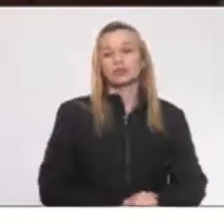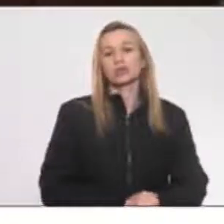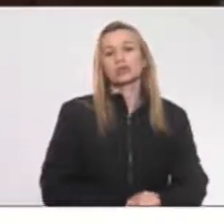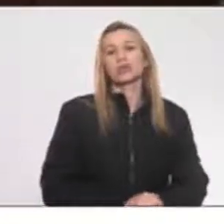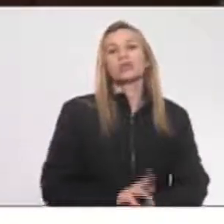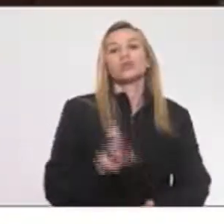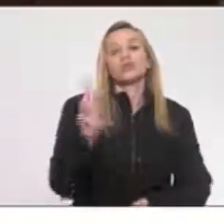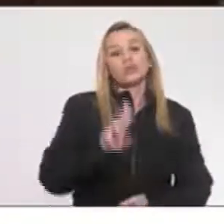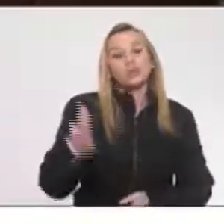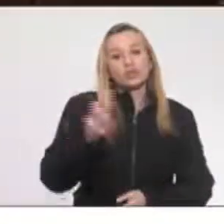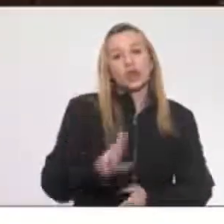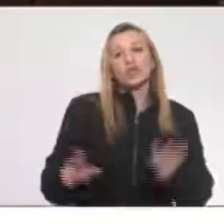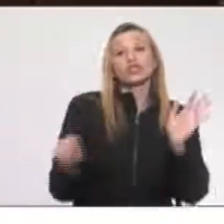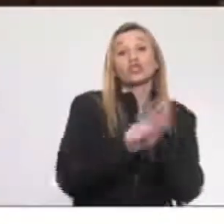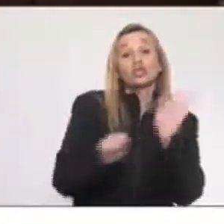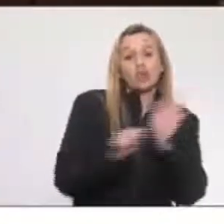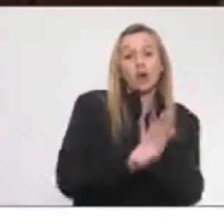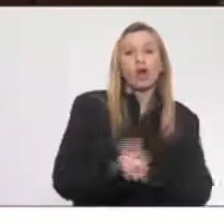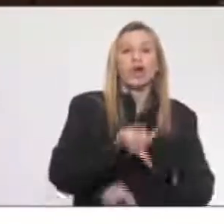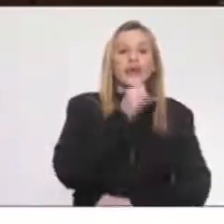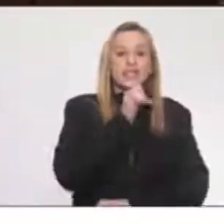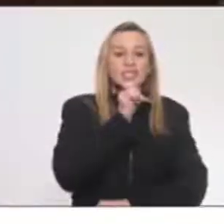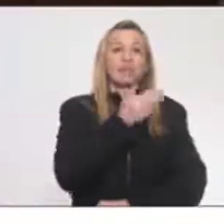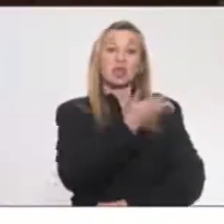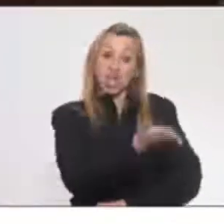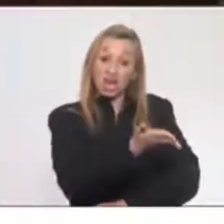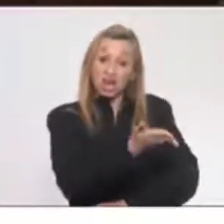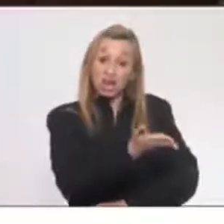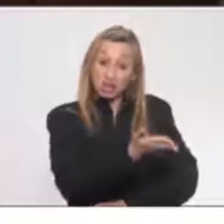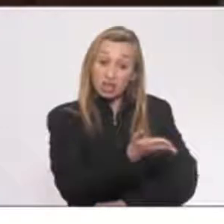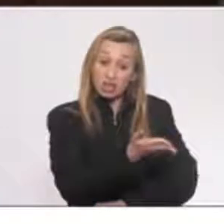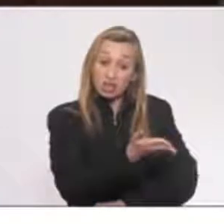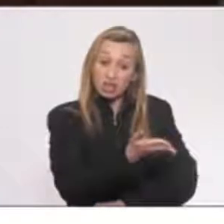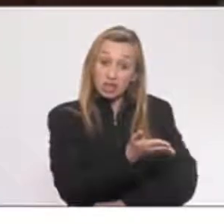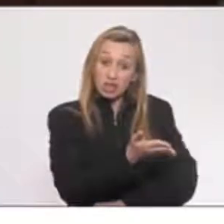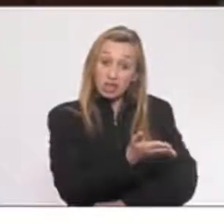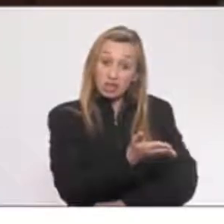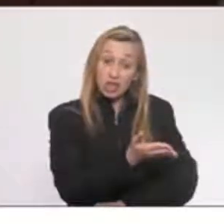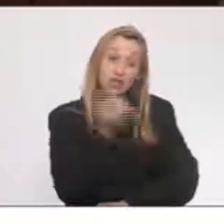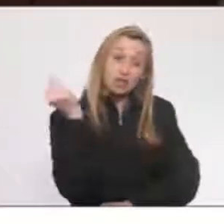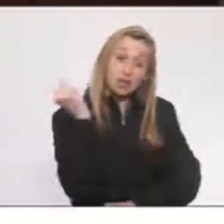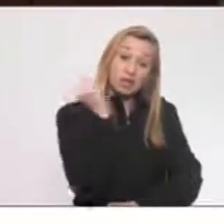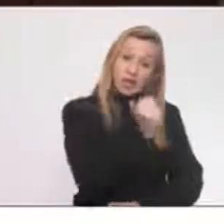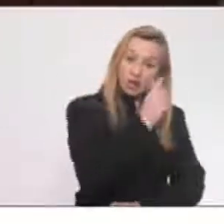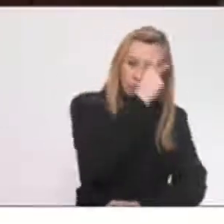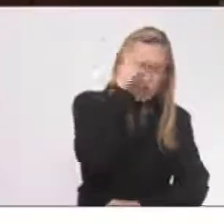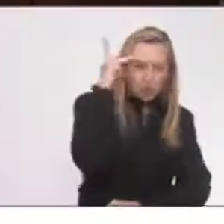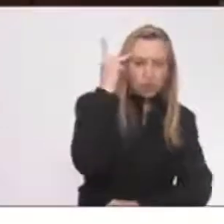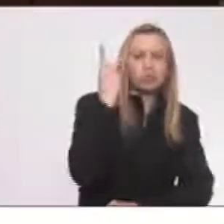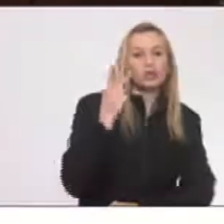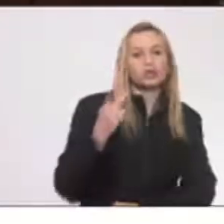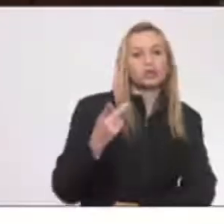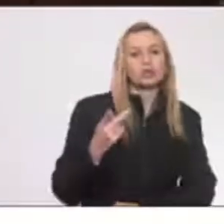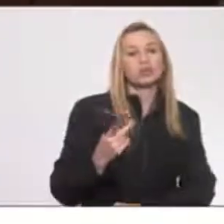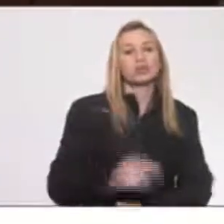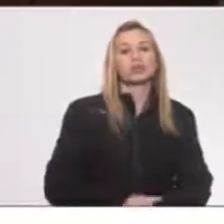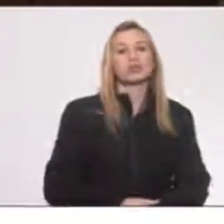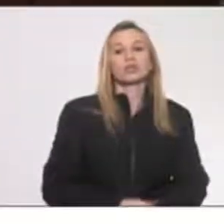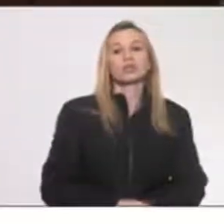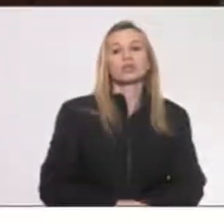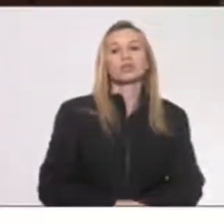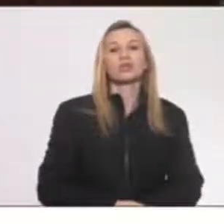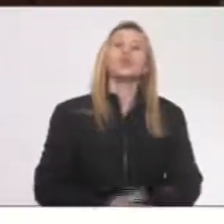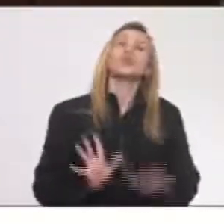os usuários de crack, por exemplo, esses que vitimaram e ceifaram vidas no Rio de Janeiro. E aí,